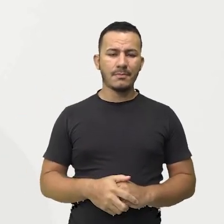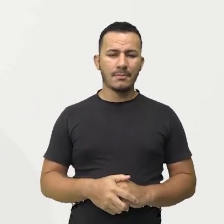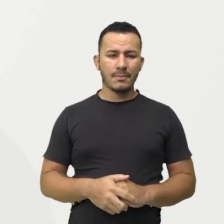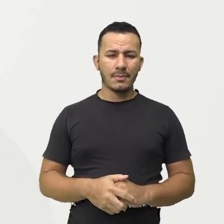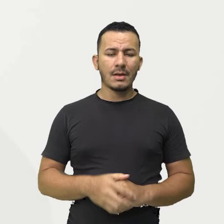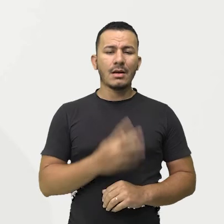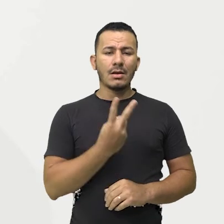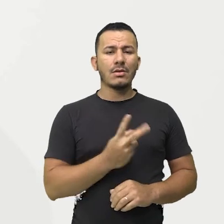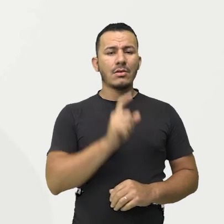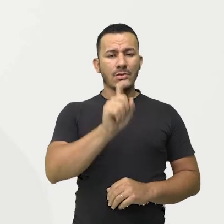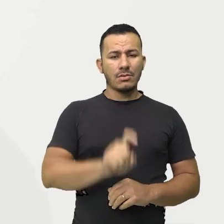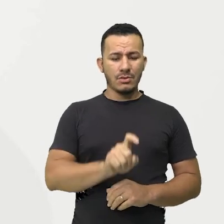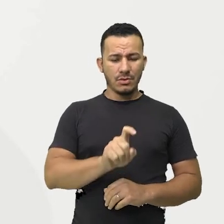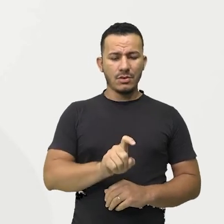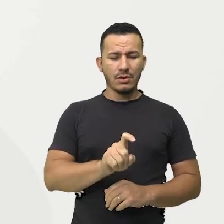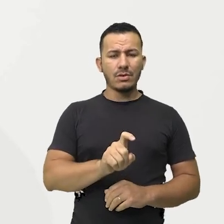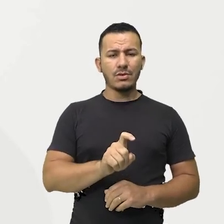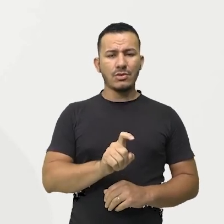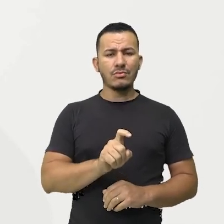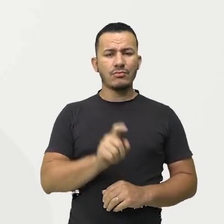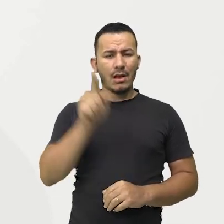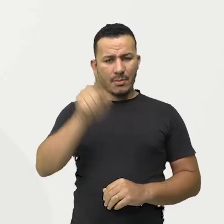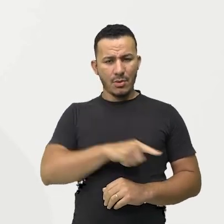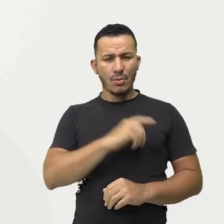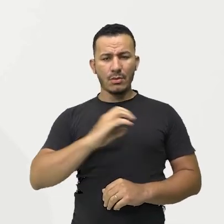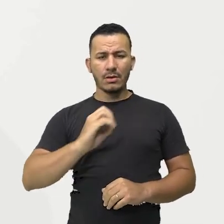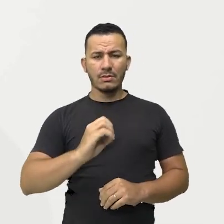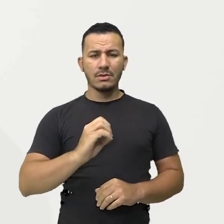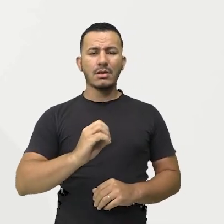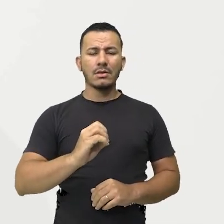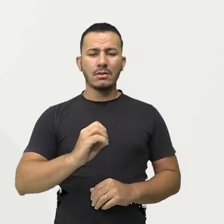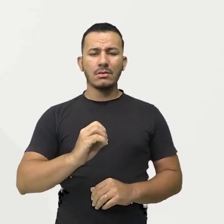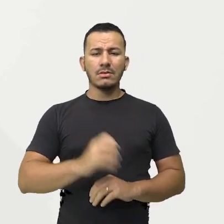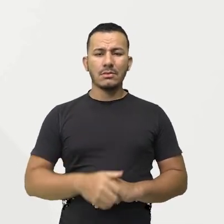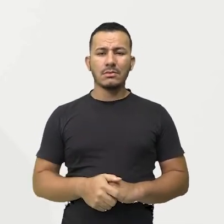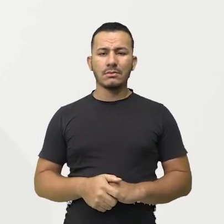obtemos 2x, aqui deu 0, né?